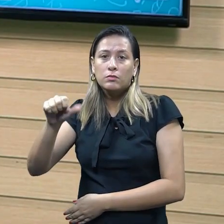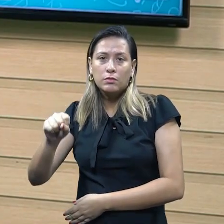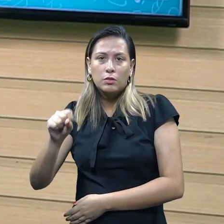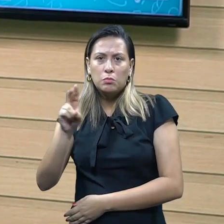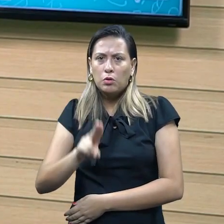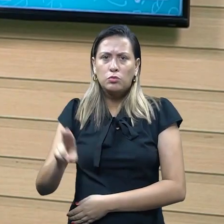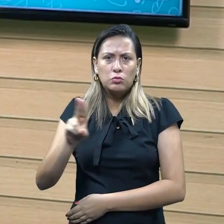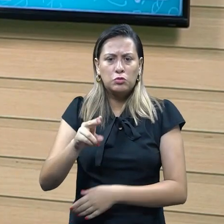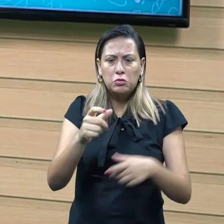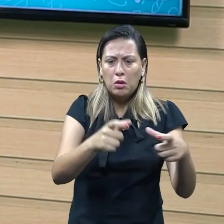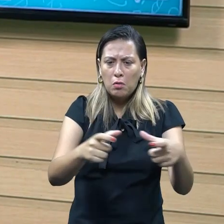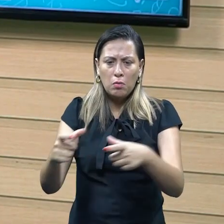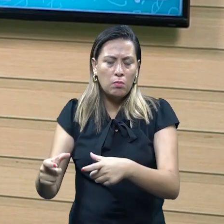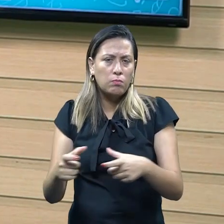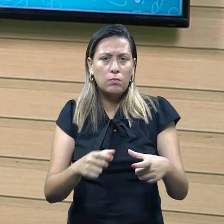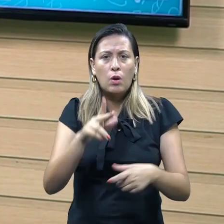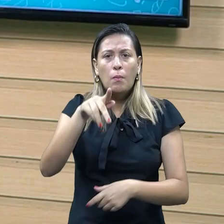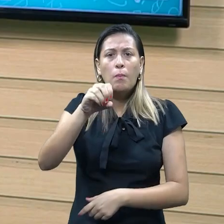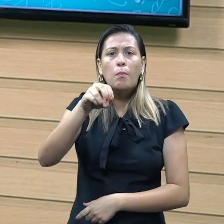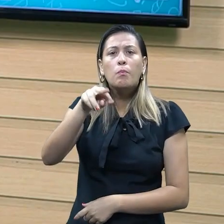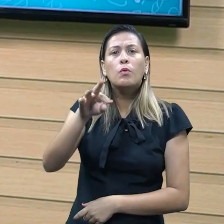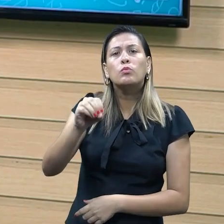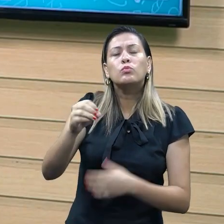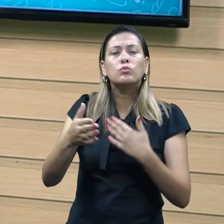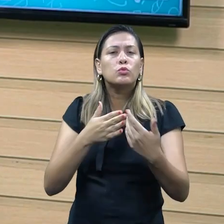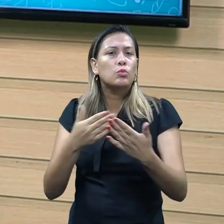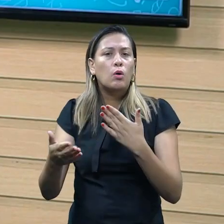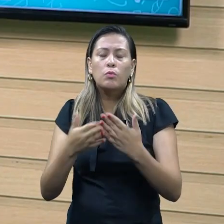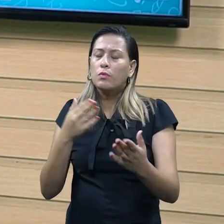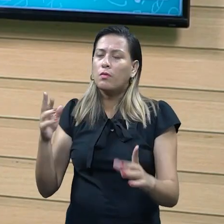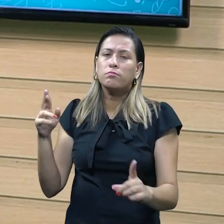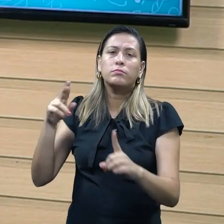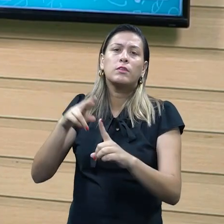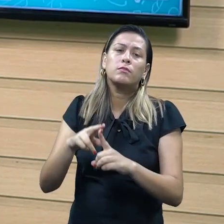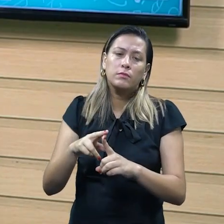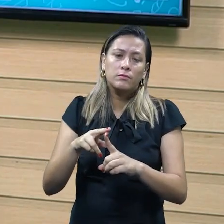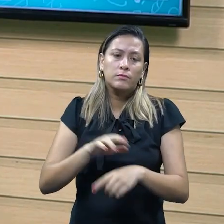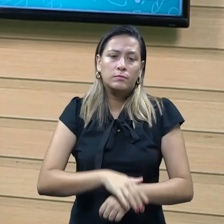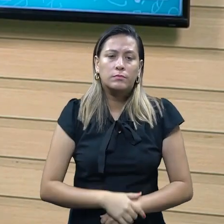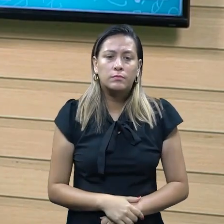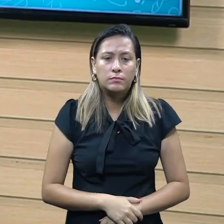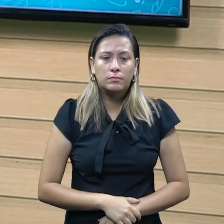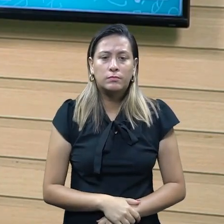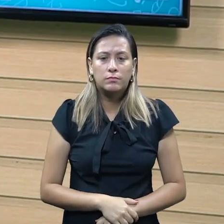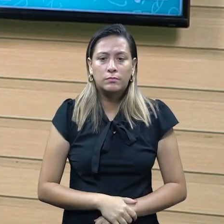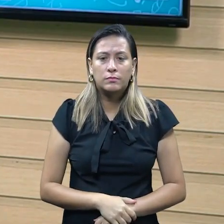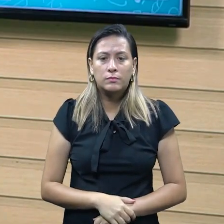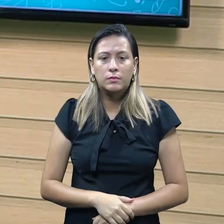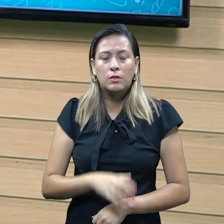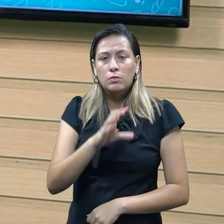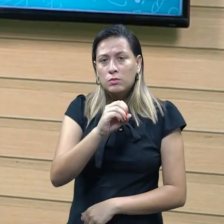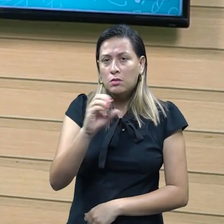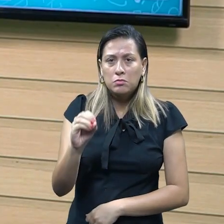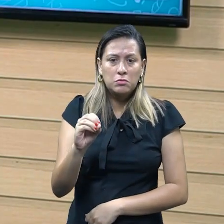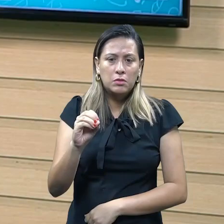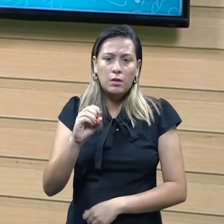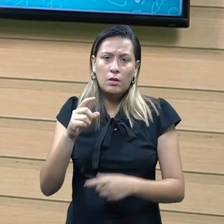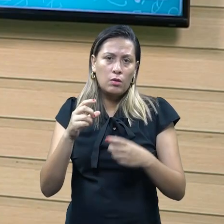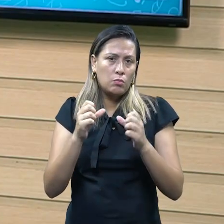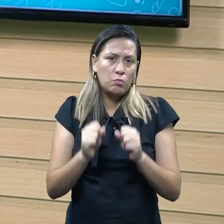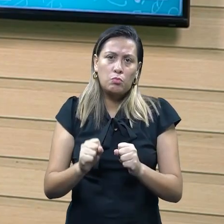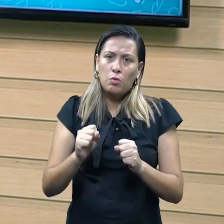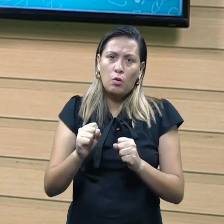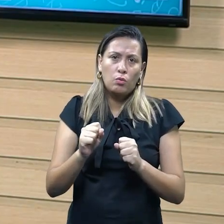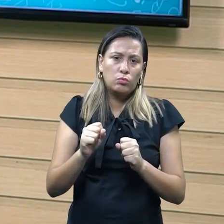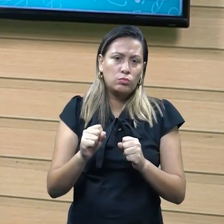ponto da área que eu estou trabalhando como referência, mesmo que a referência não seja a origem, o 0 e o 0. Ele